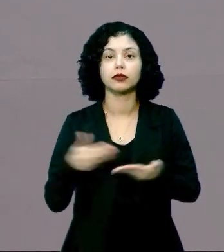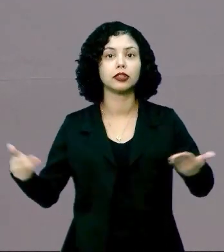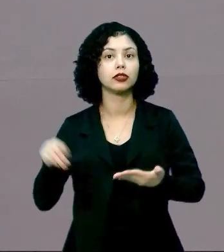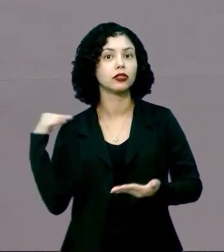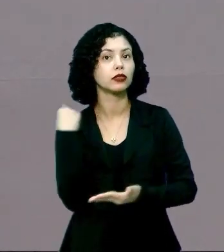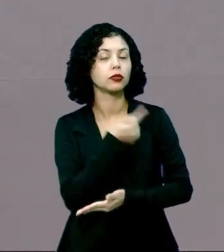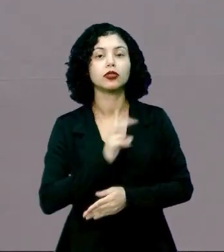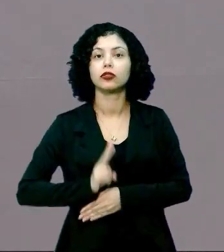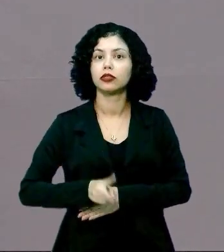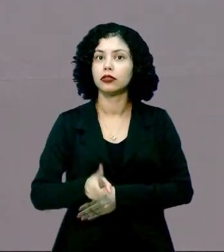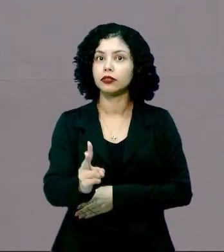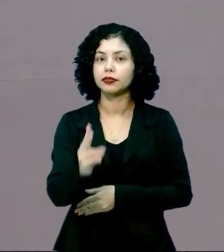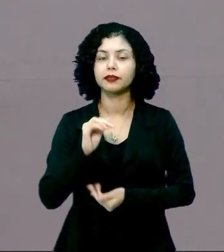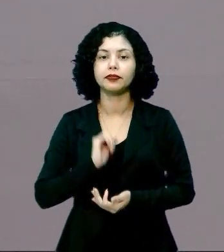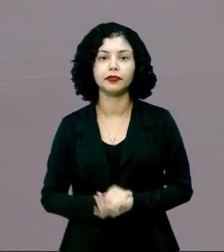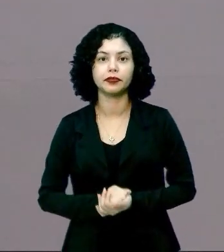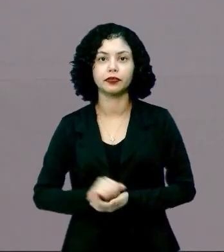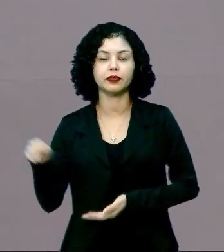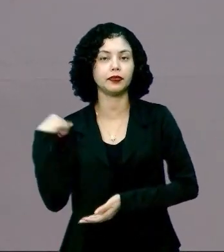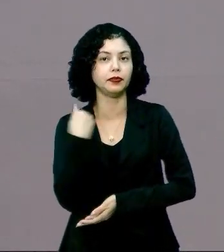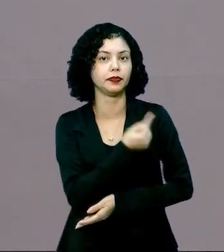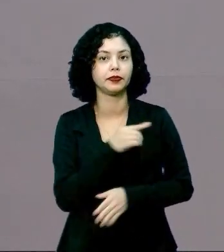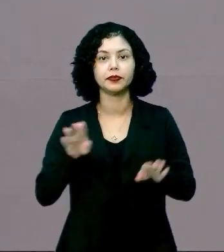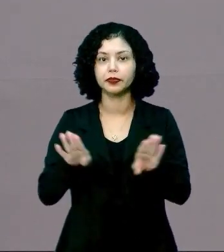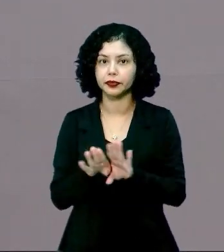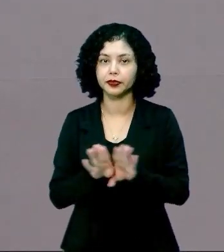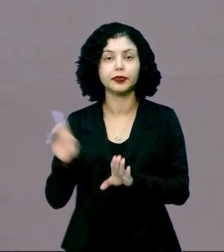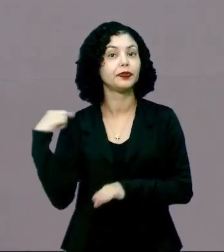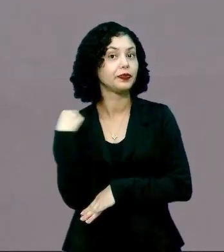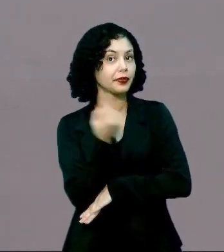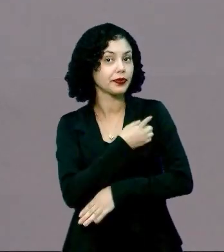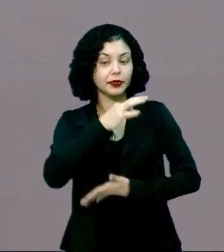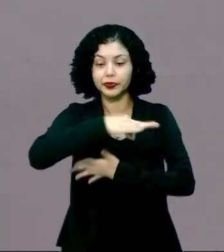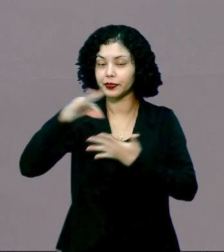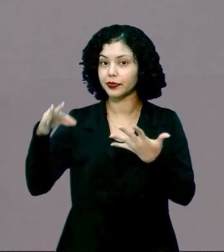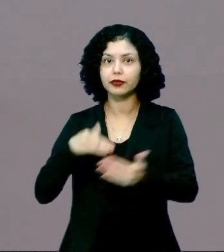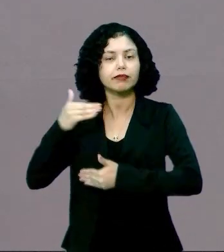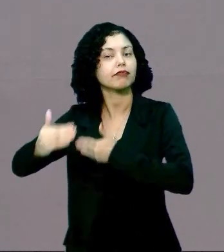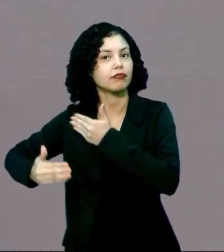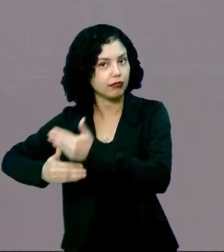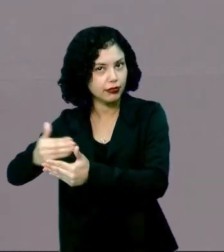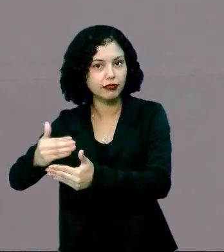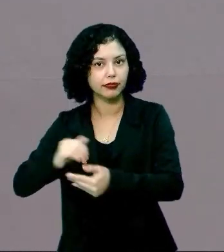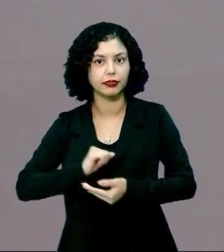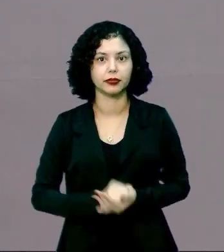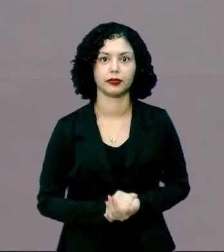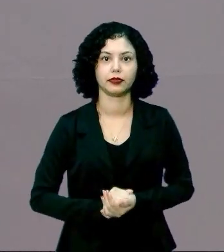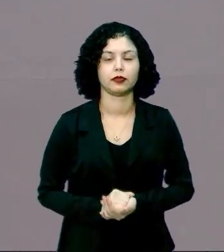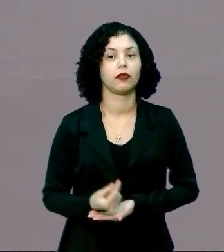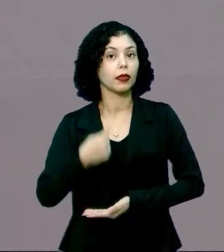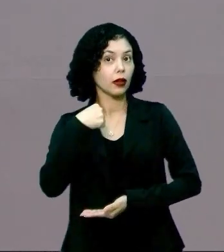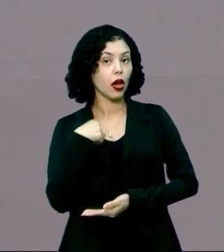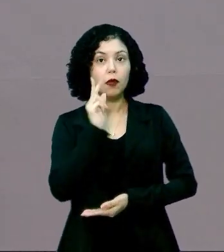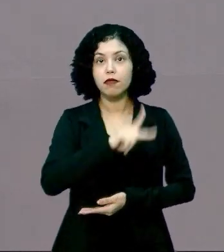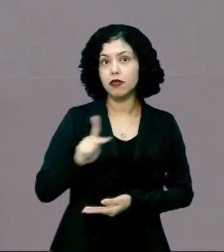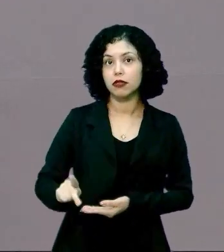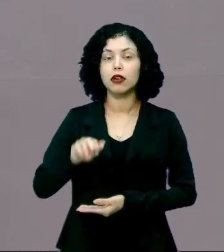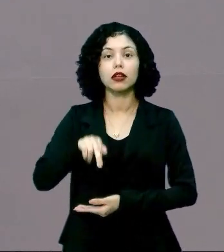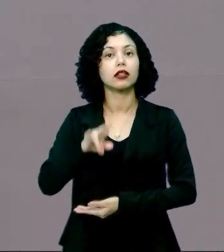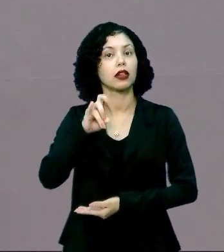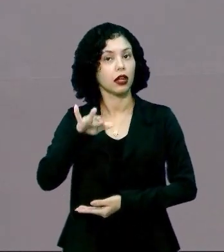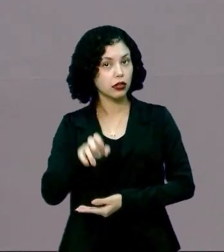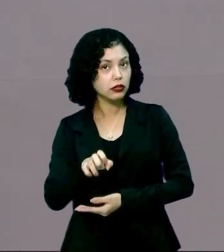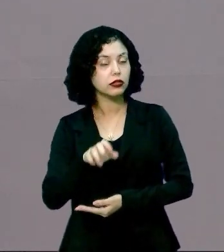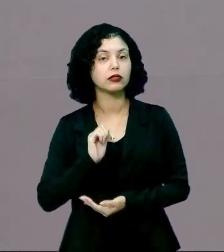iremos dar continuidade aos nossos tipos de desenvolvimento. Eu sou a professora